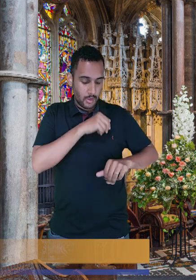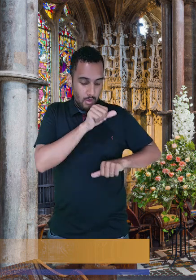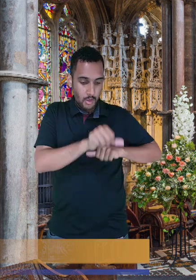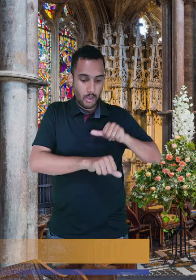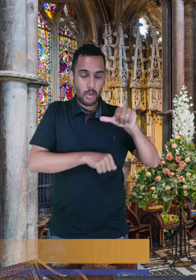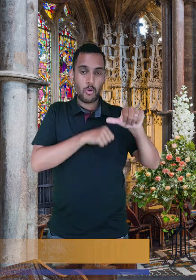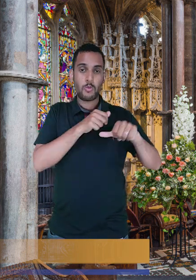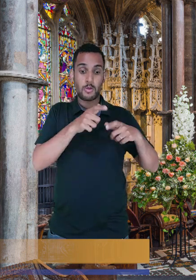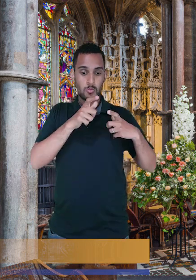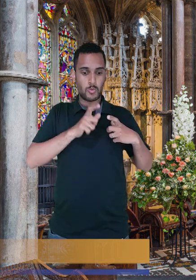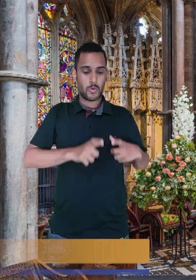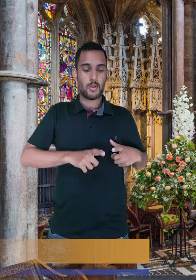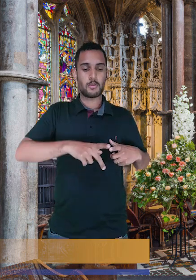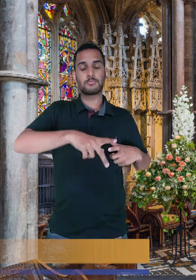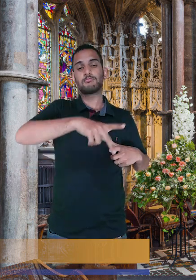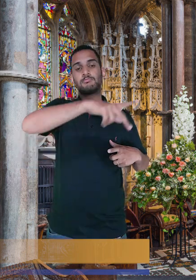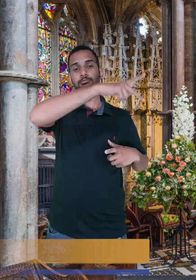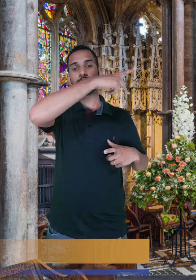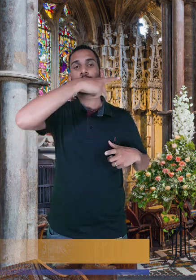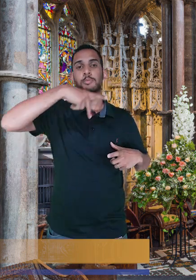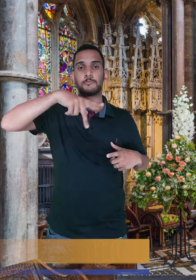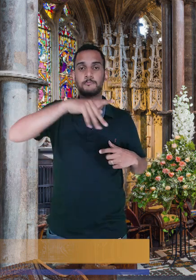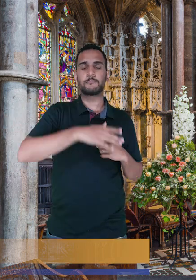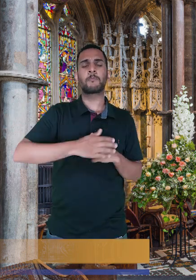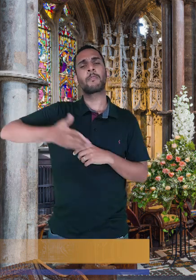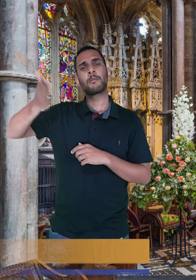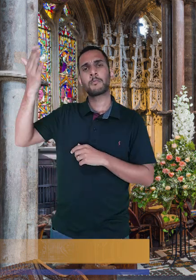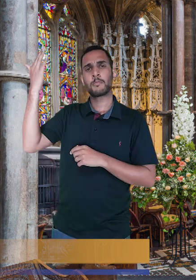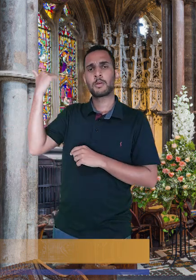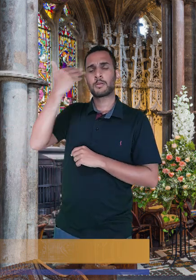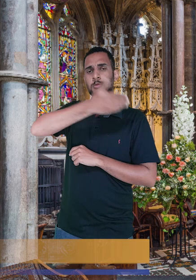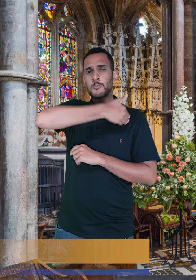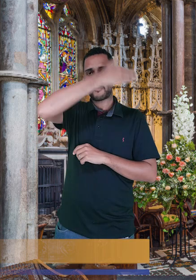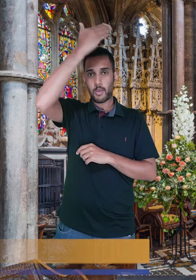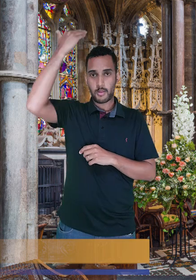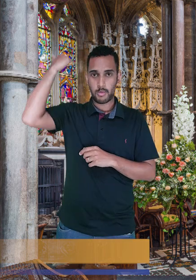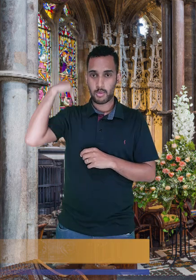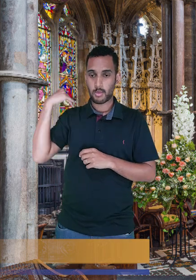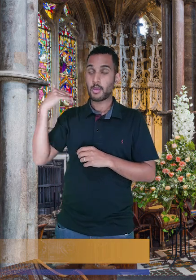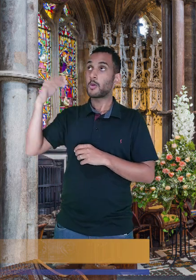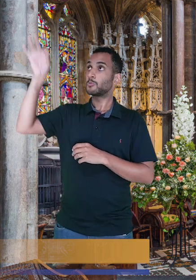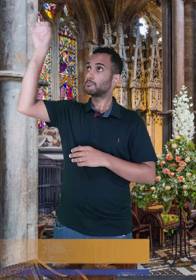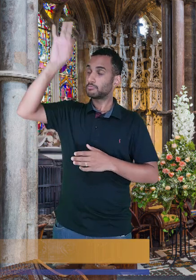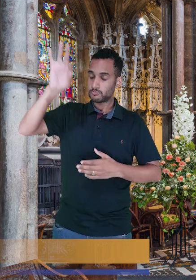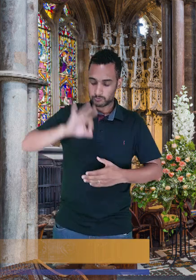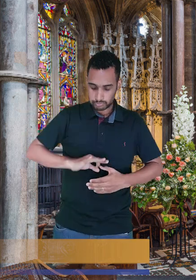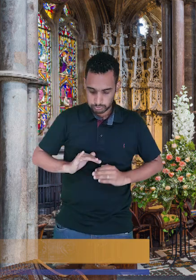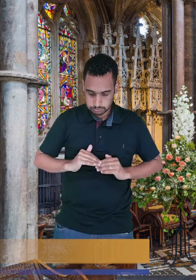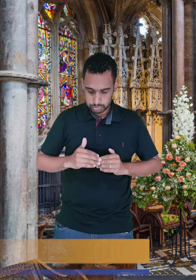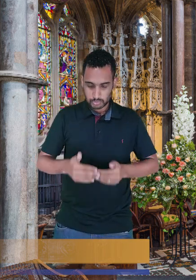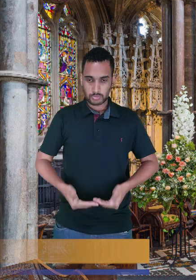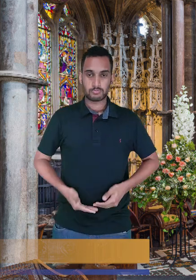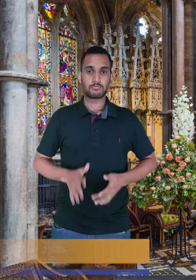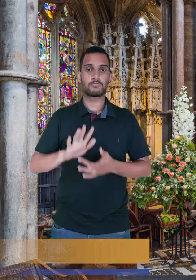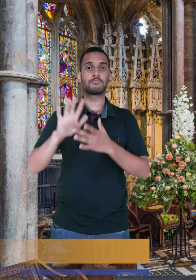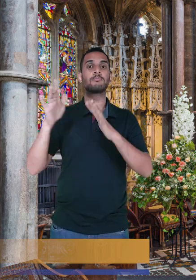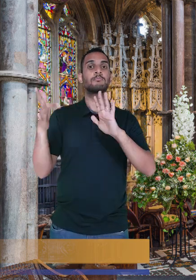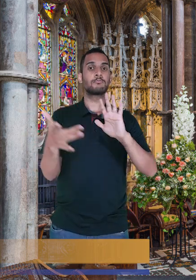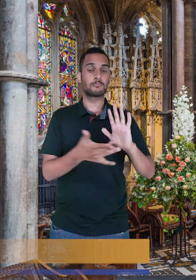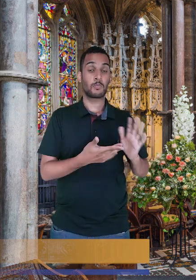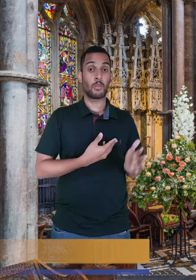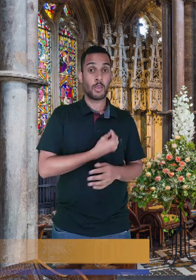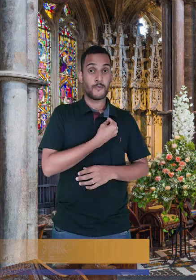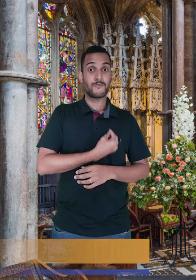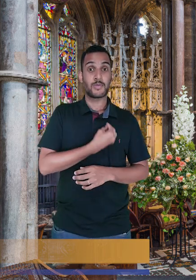nossa alma em um verdadeiro santuário? Quando Maria Santíssima recebeu em seu seio virginal o Verbo